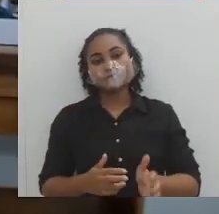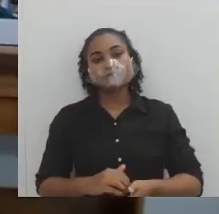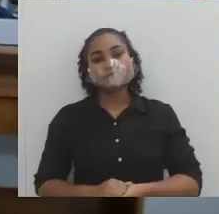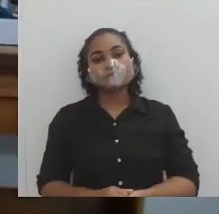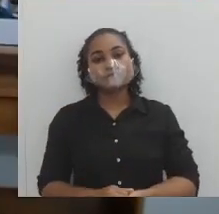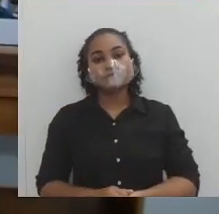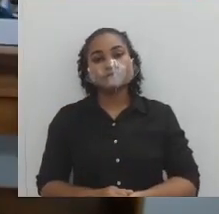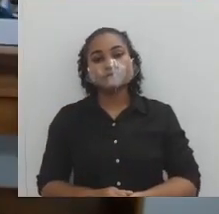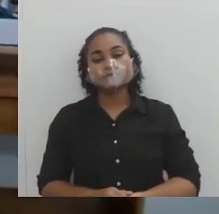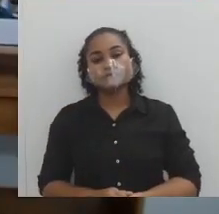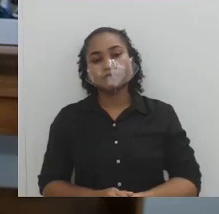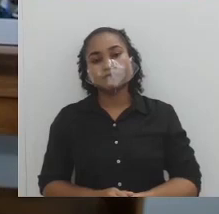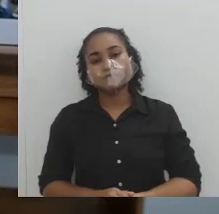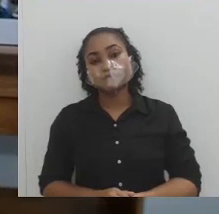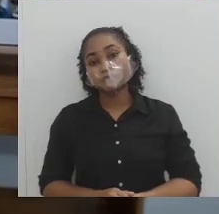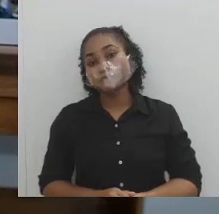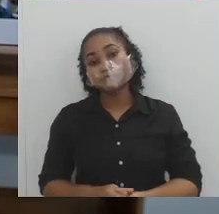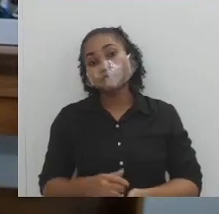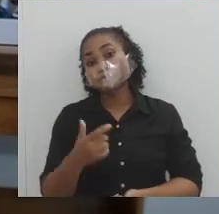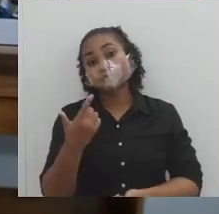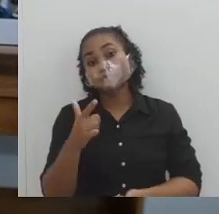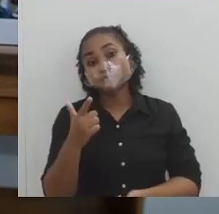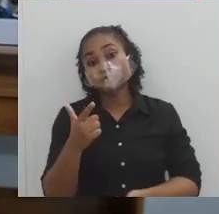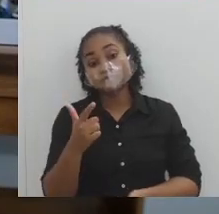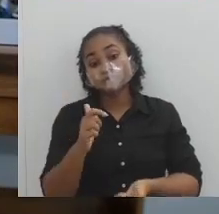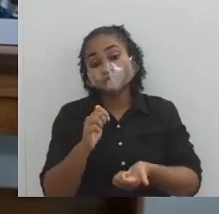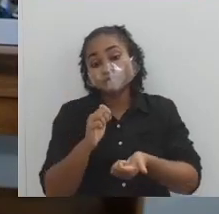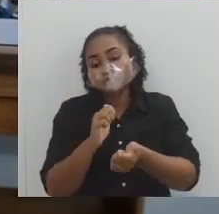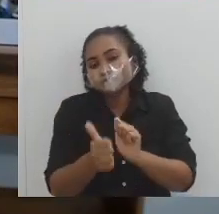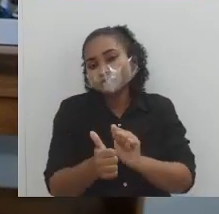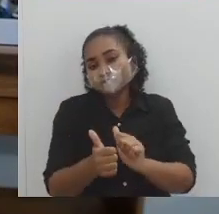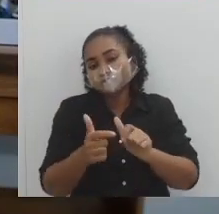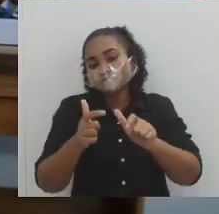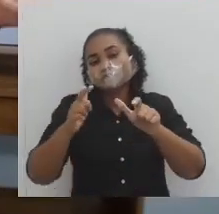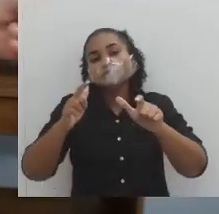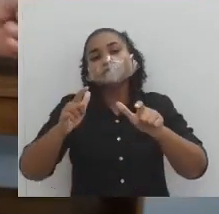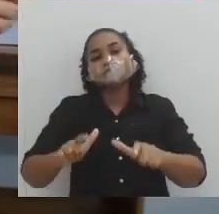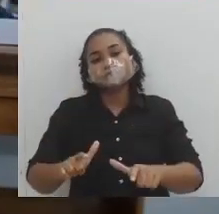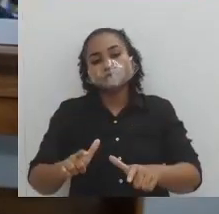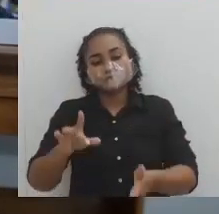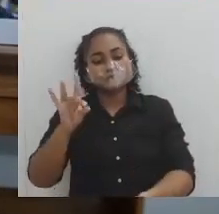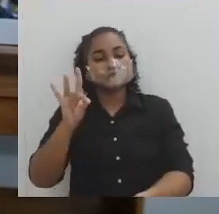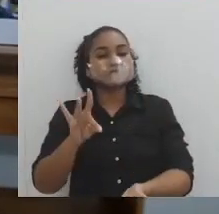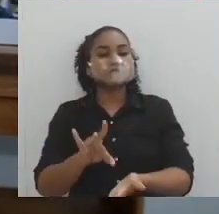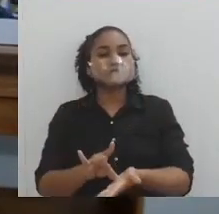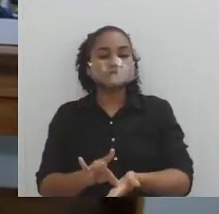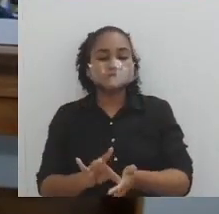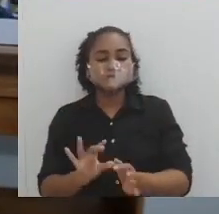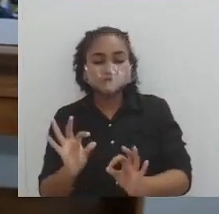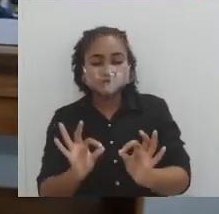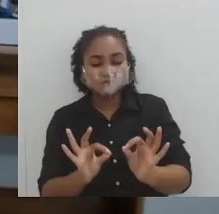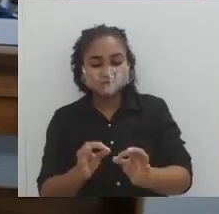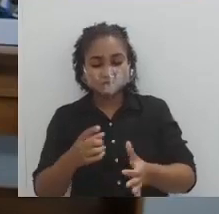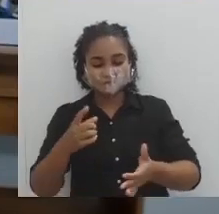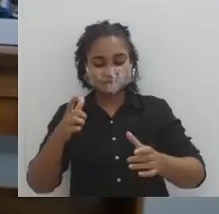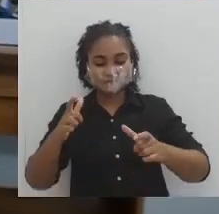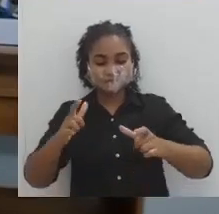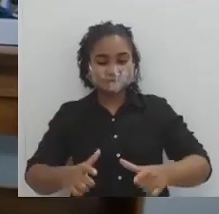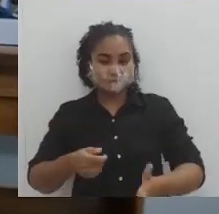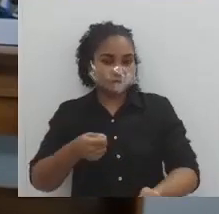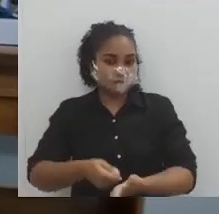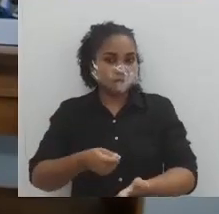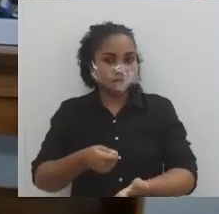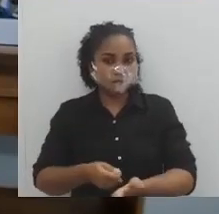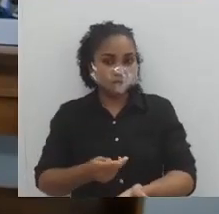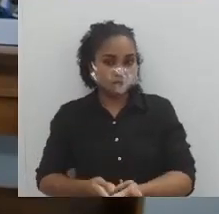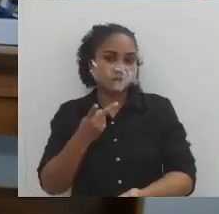E não existe no jogo um lugar exatamente delimitado, marcado, obrigatório